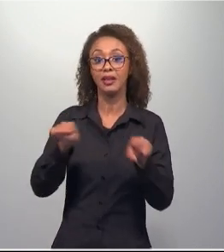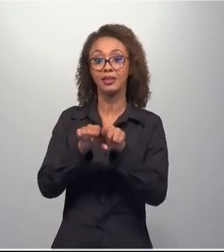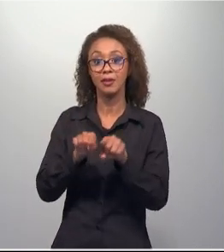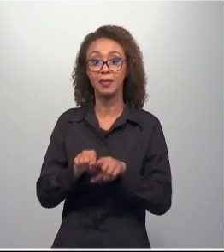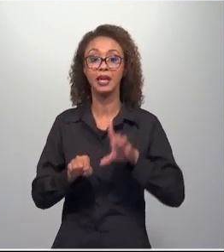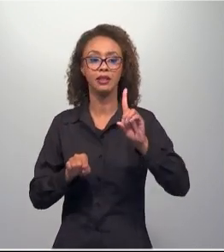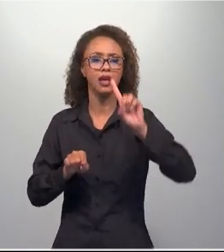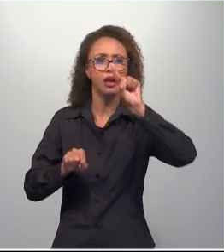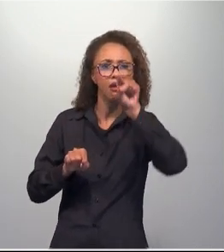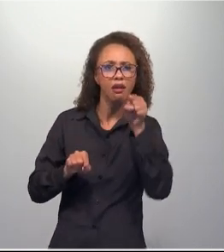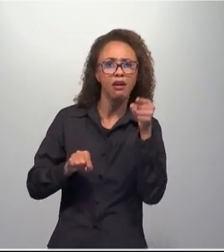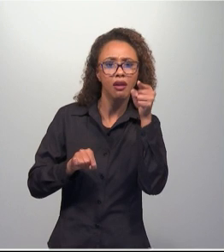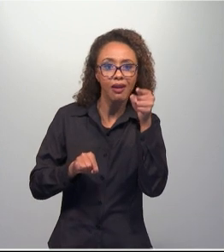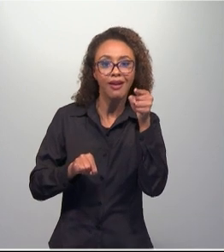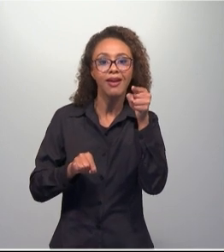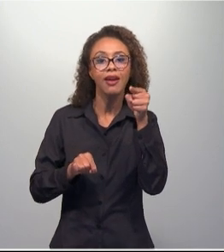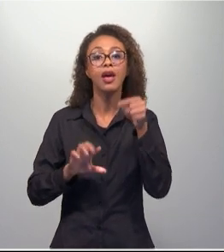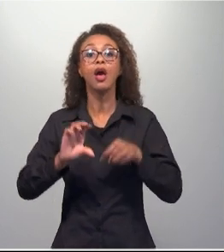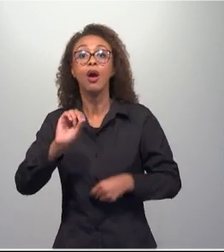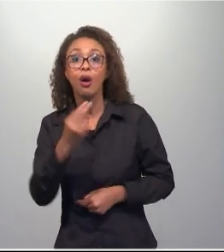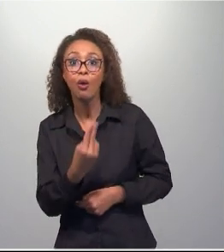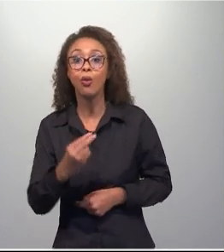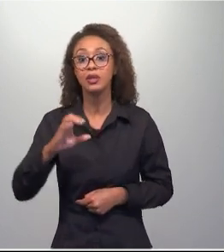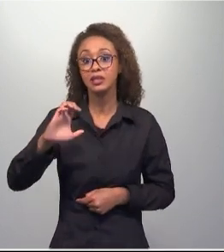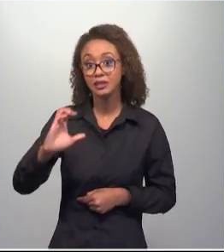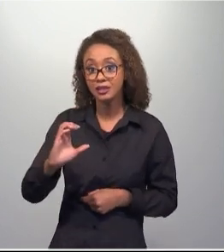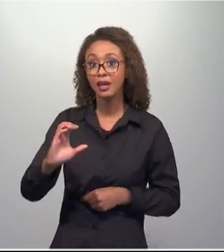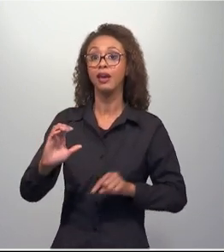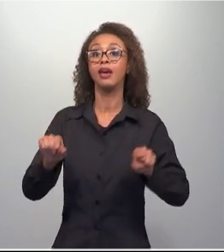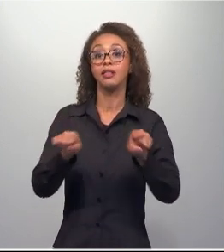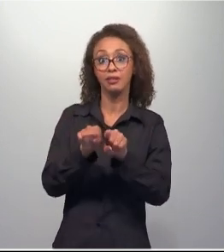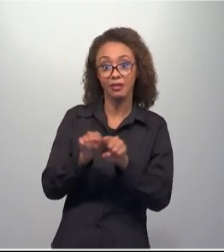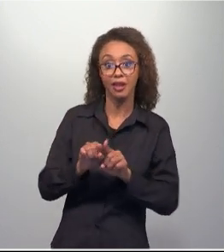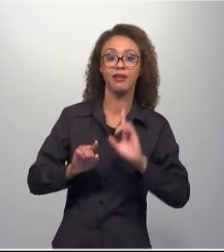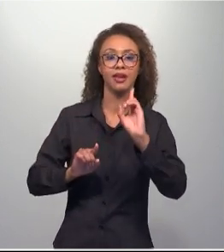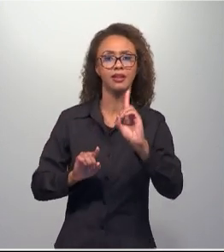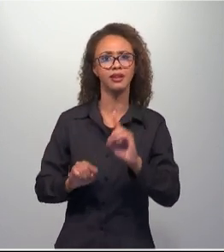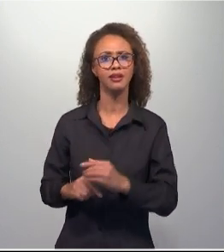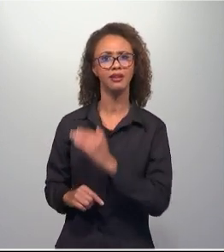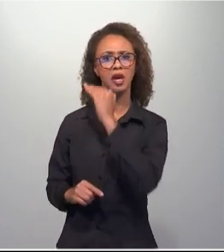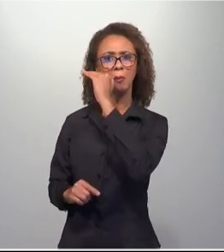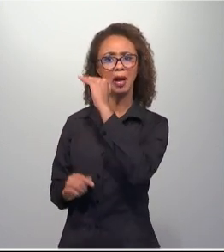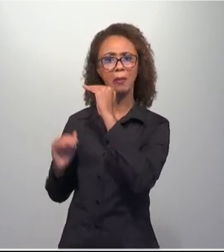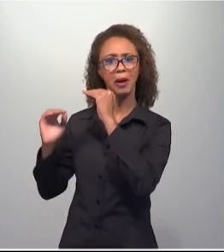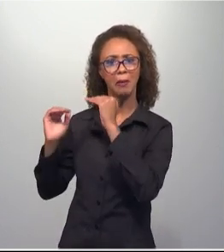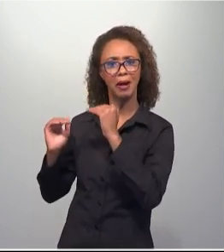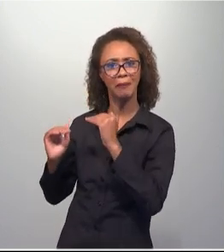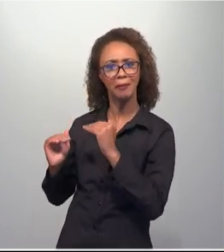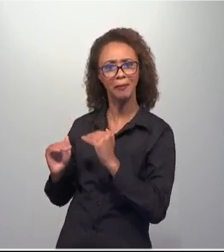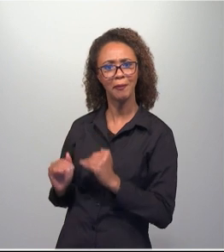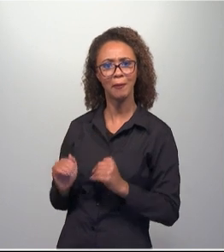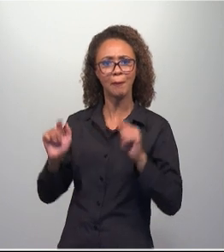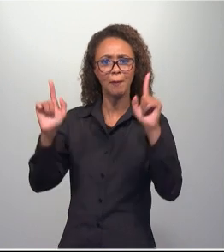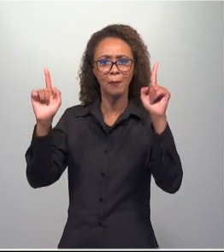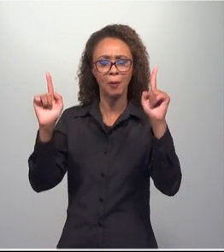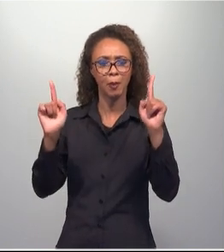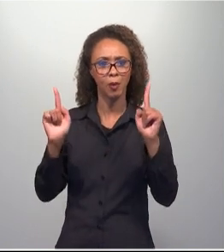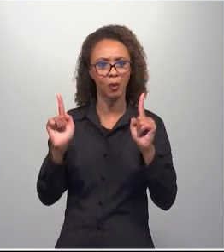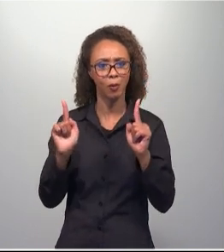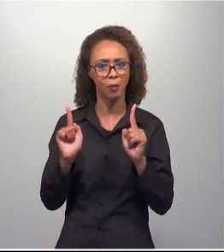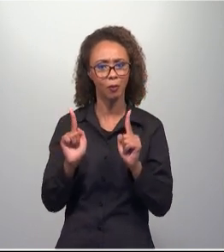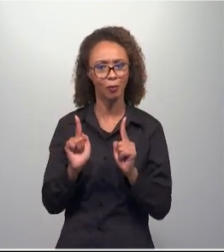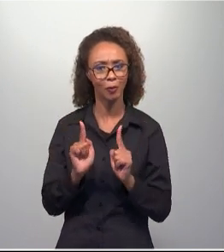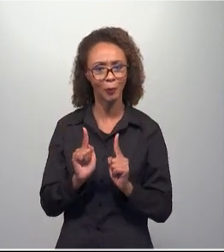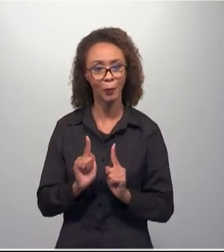seider então eu tenho aqui toda uma transformação uma adaptação resumo de